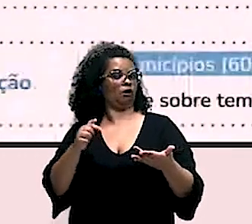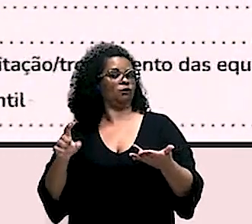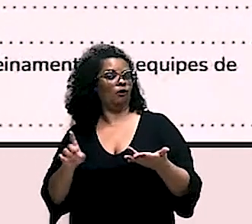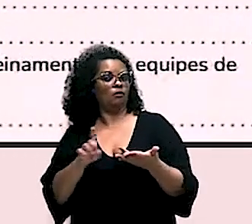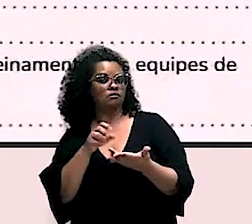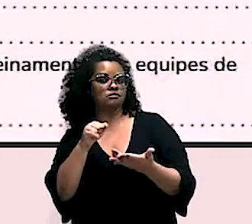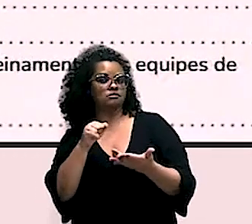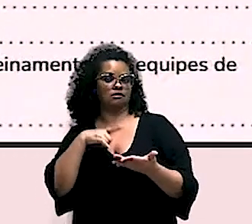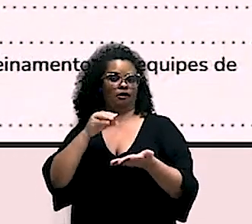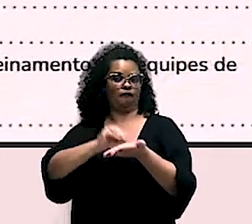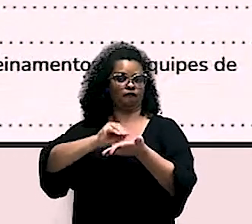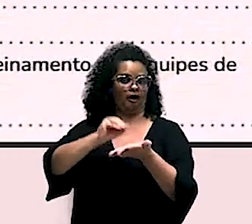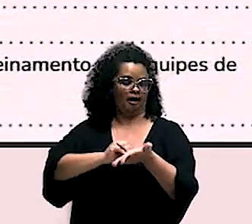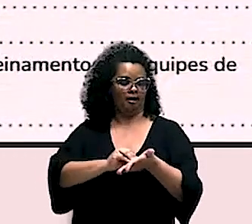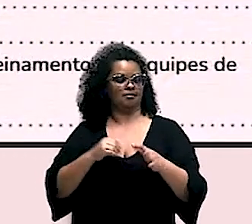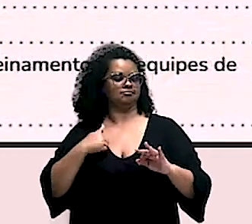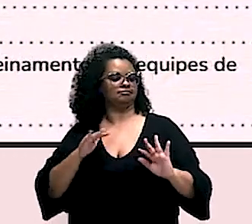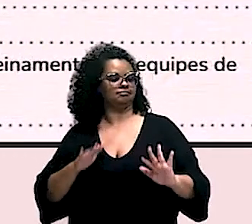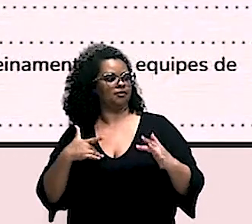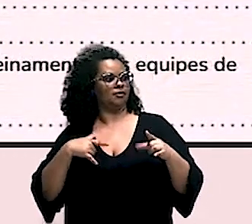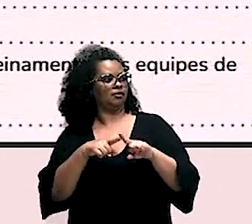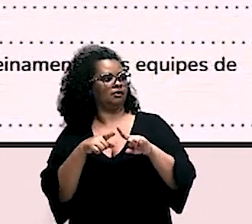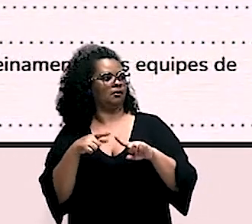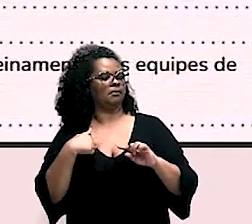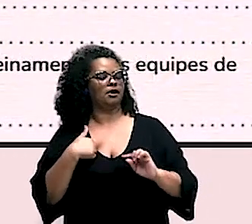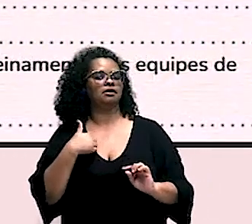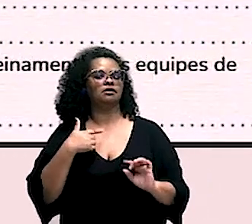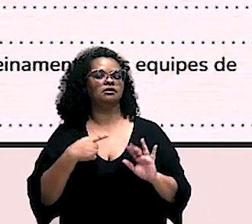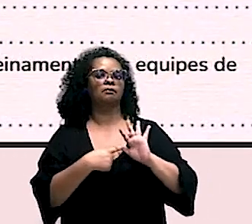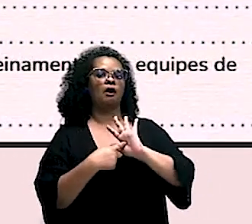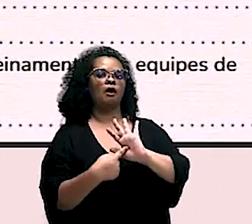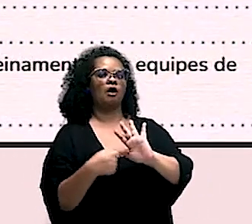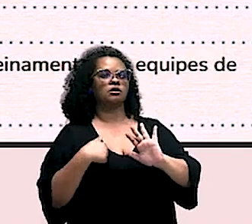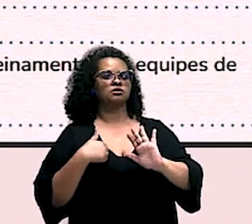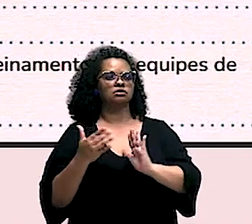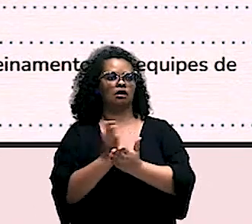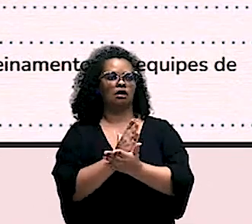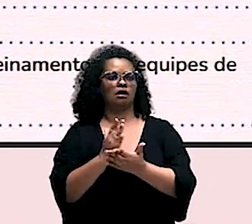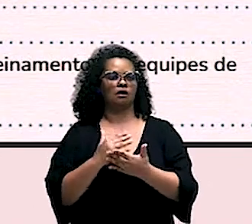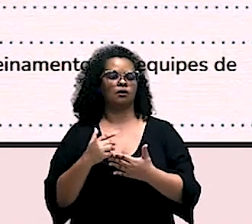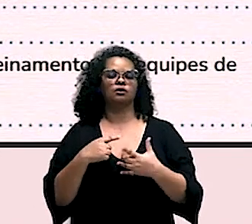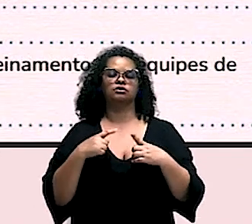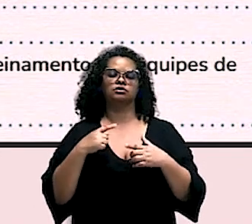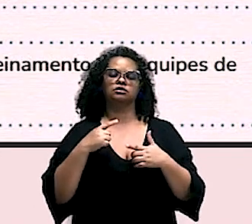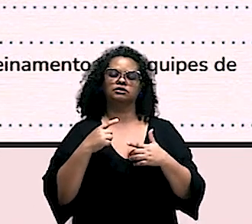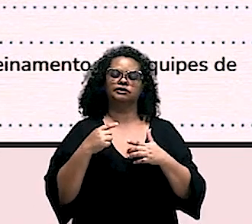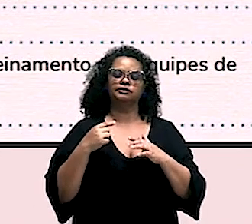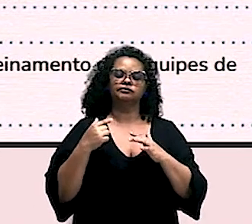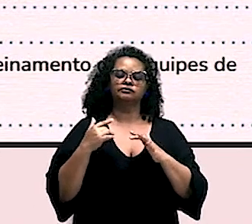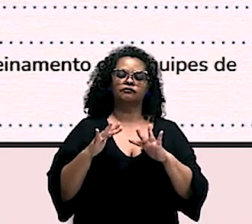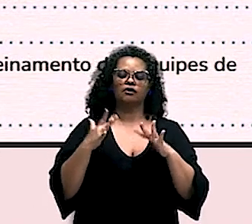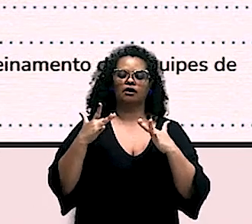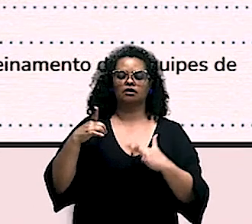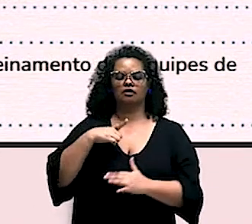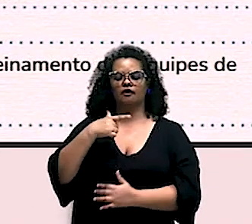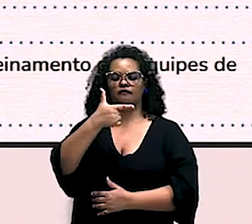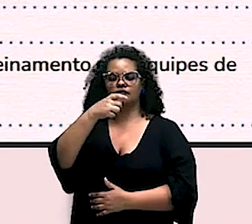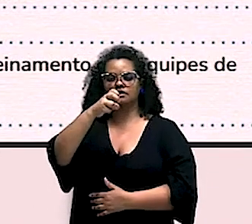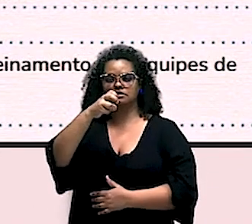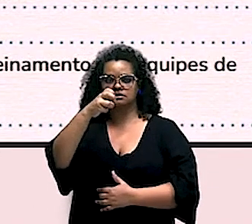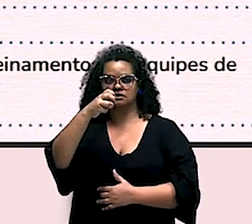né? E aí eu vou trazer um pouco dos resultados preliminares, né? Como foram 25 municípios,